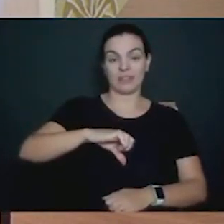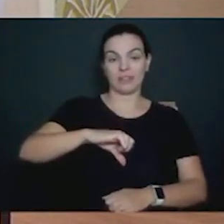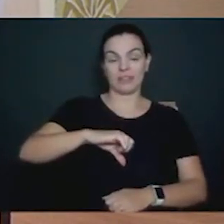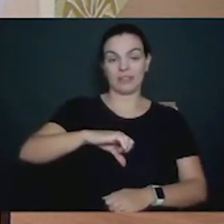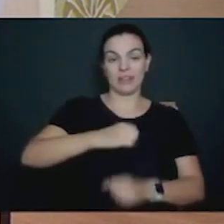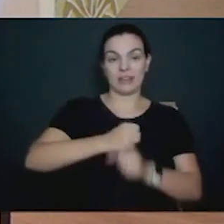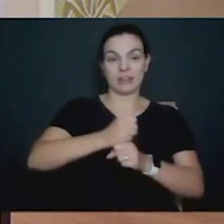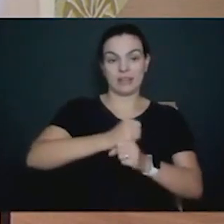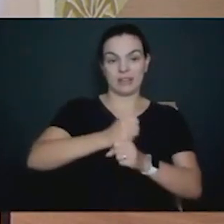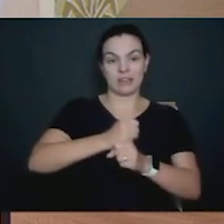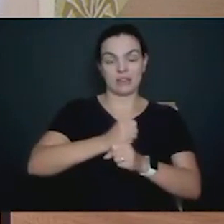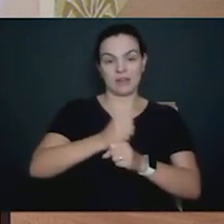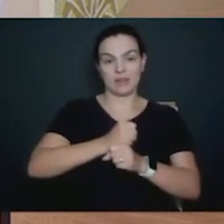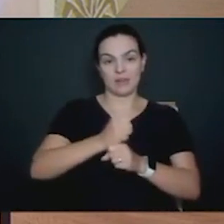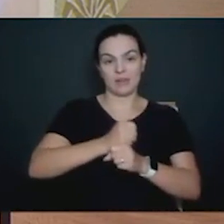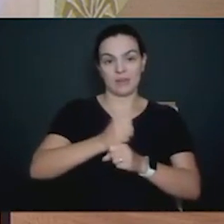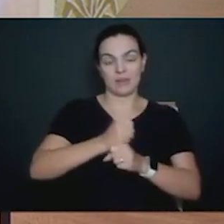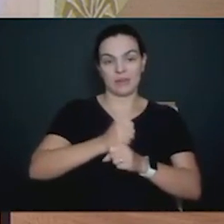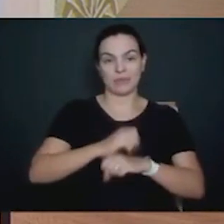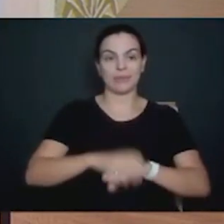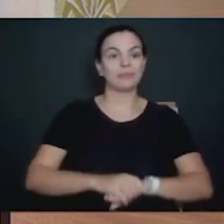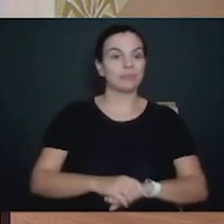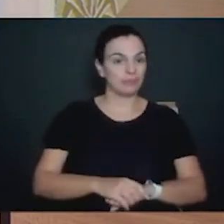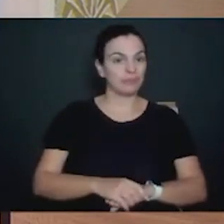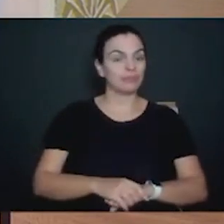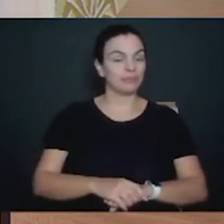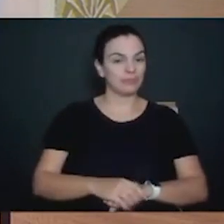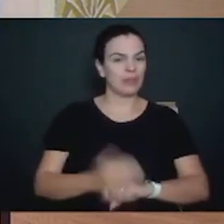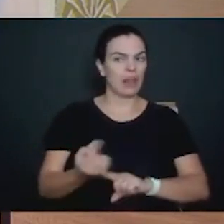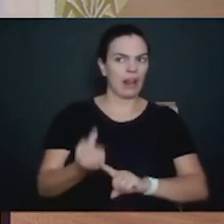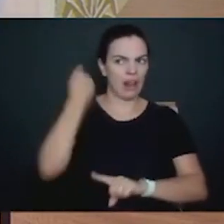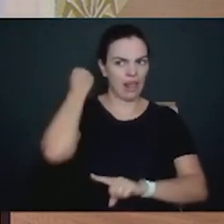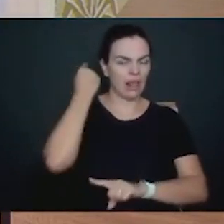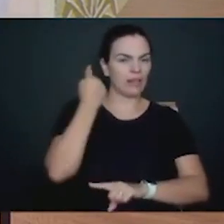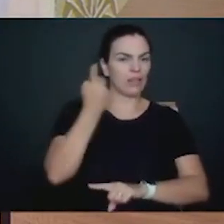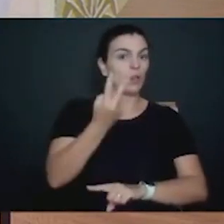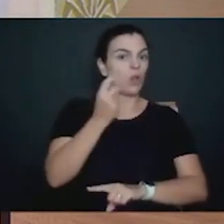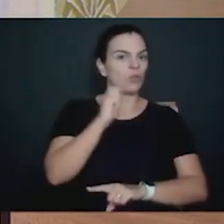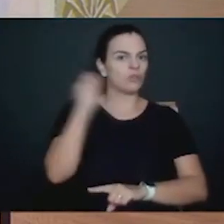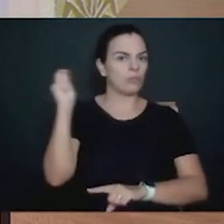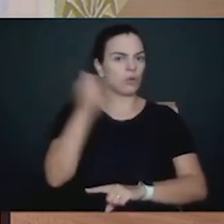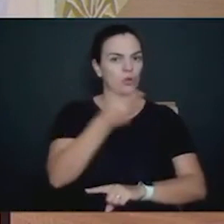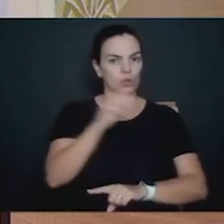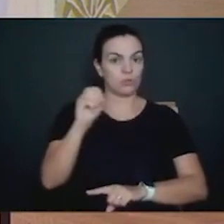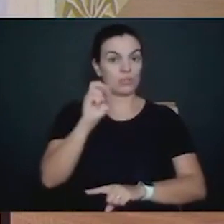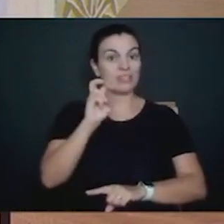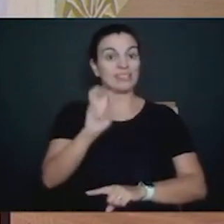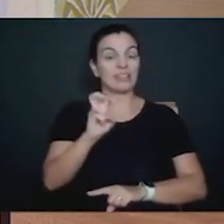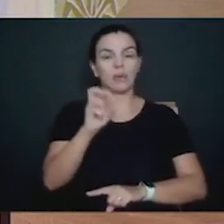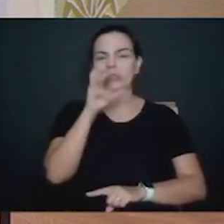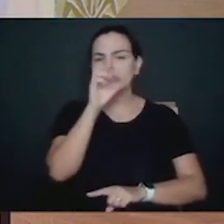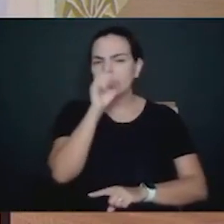hoje era um sábado 2 de abril de 2005 em torno das